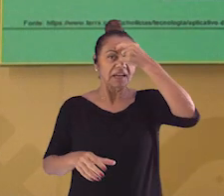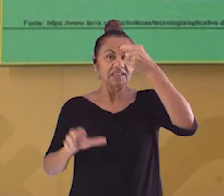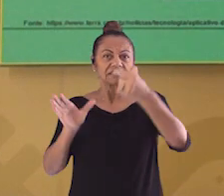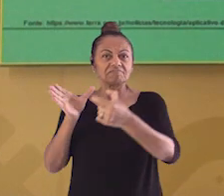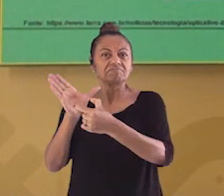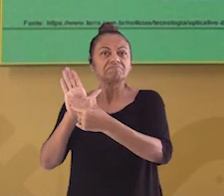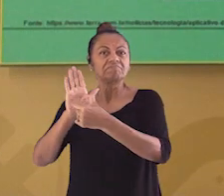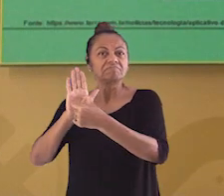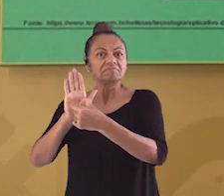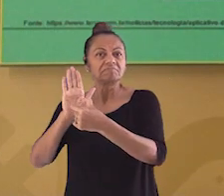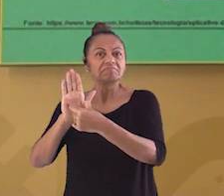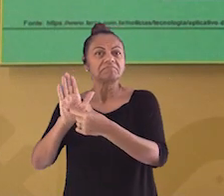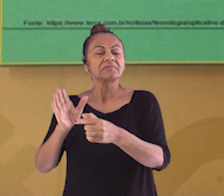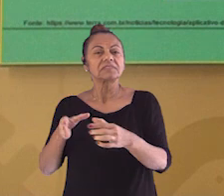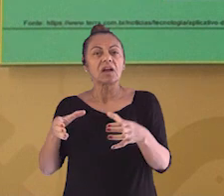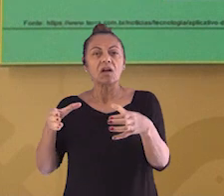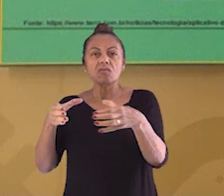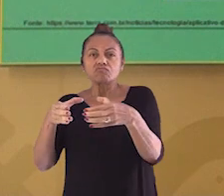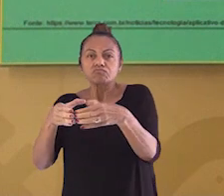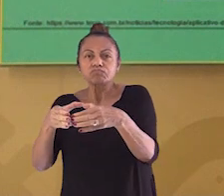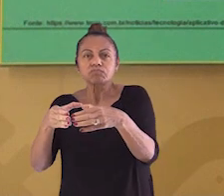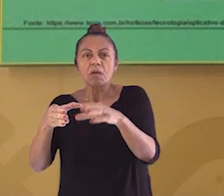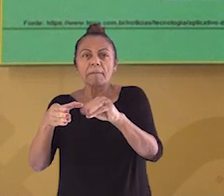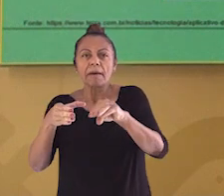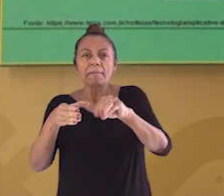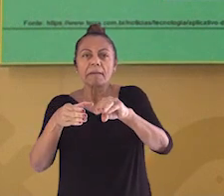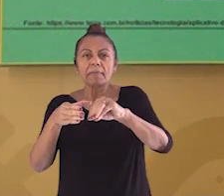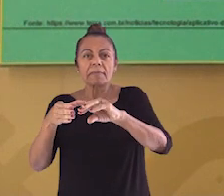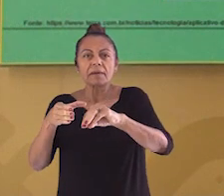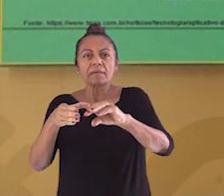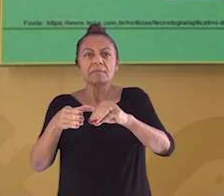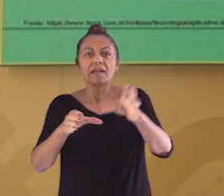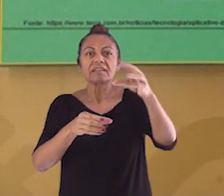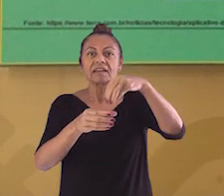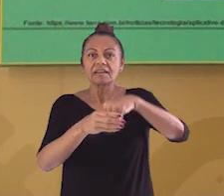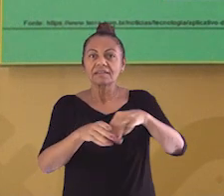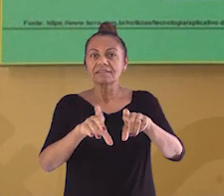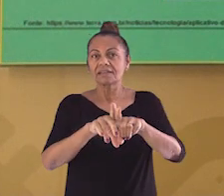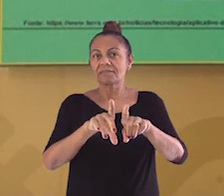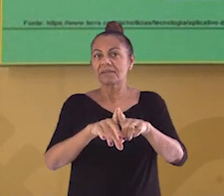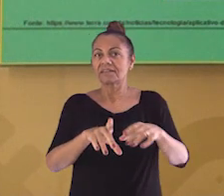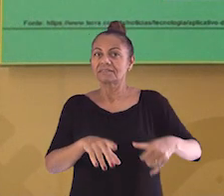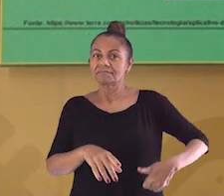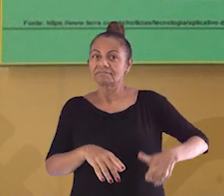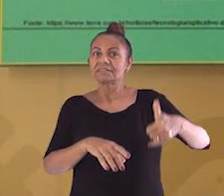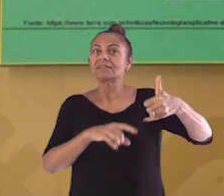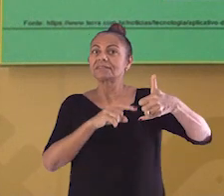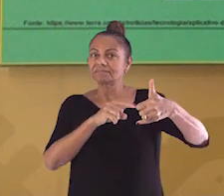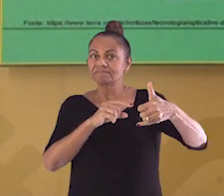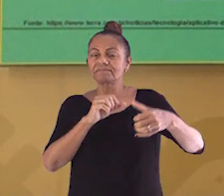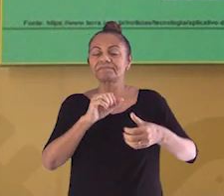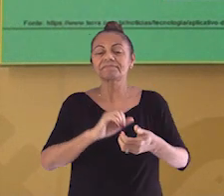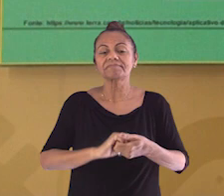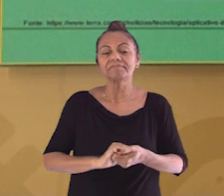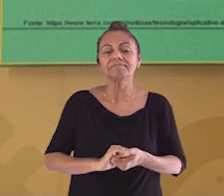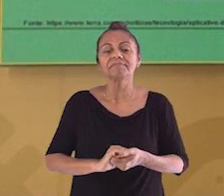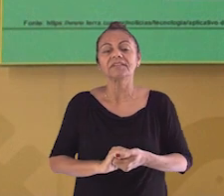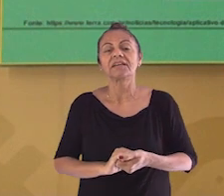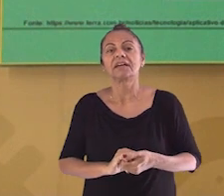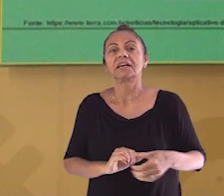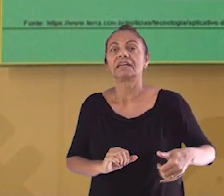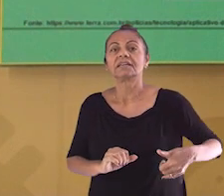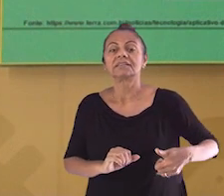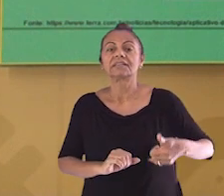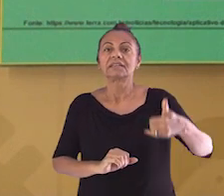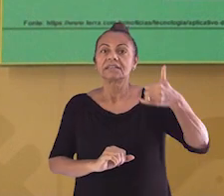artificial. Elas estão na maior parte dos celulares e em aparelhos eletrônicos. A maior parte dos celulares tem